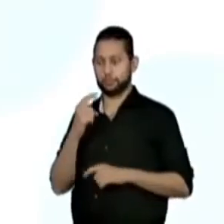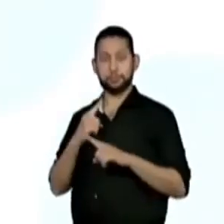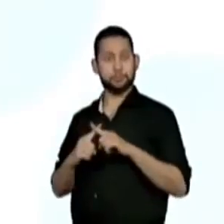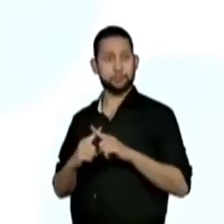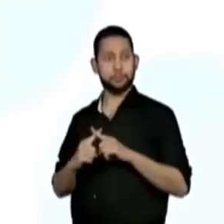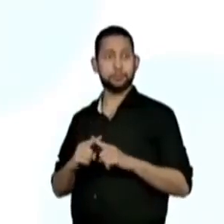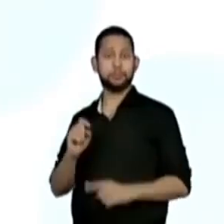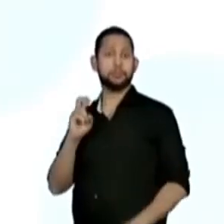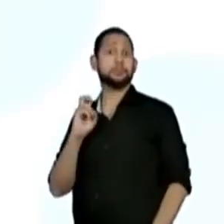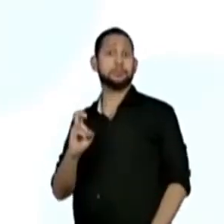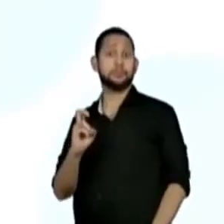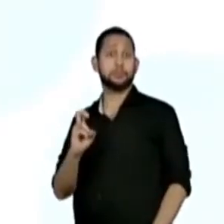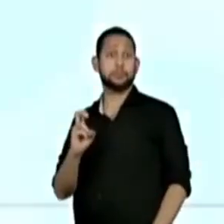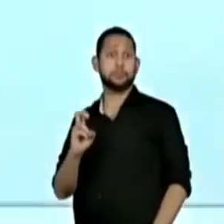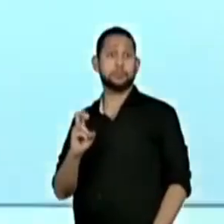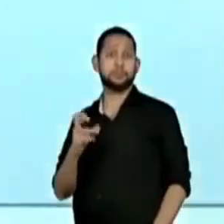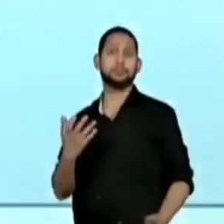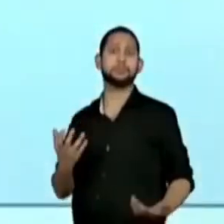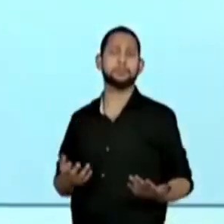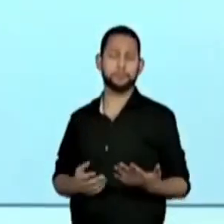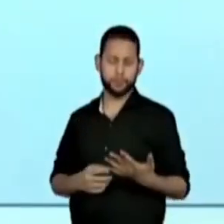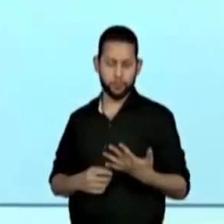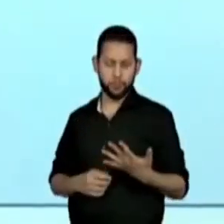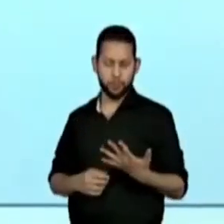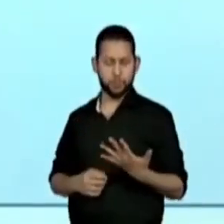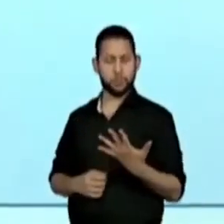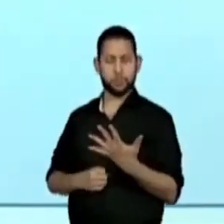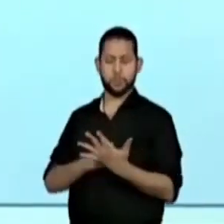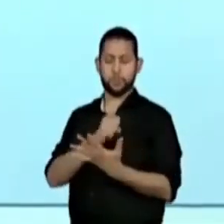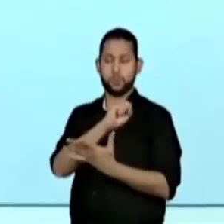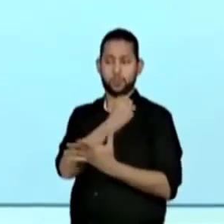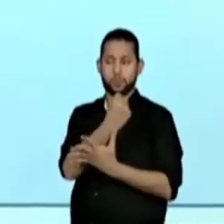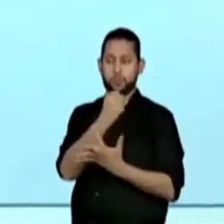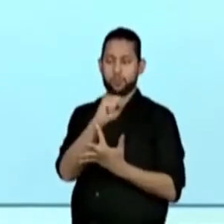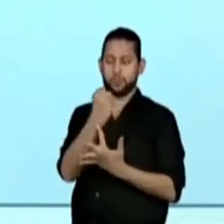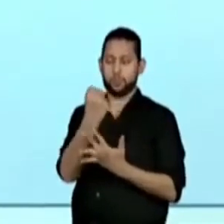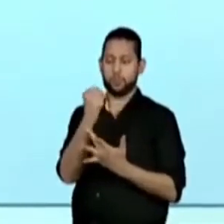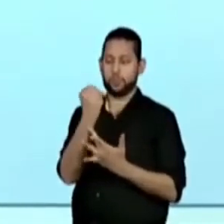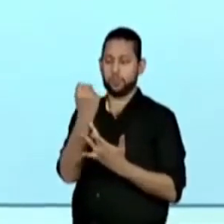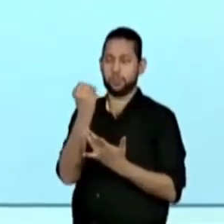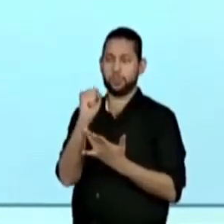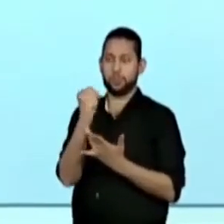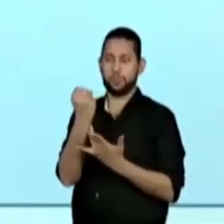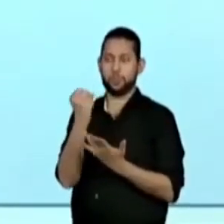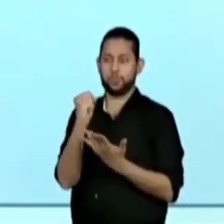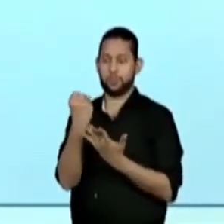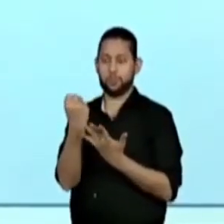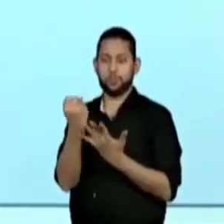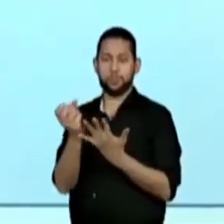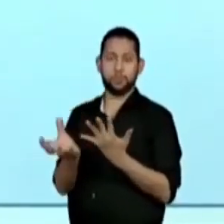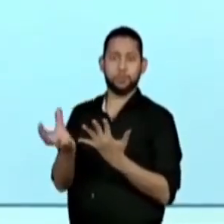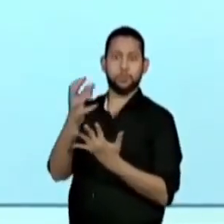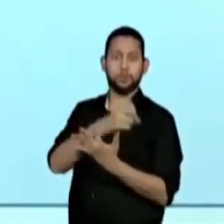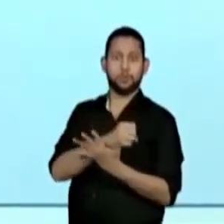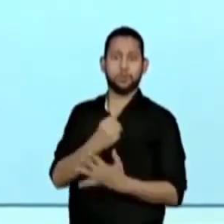x 5 e quanto é 8 x 5